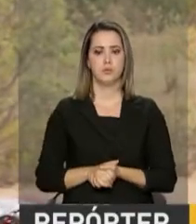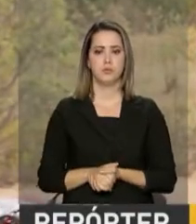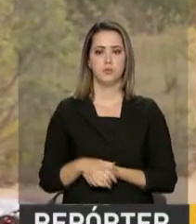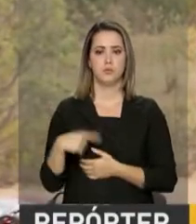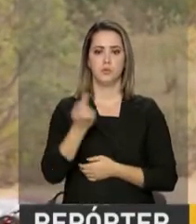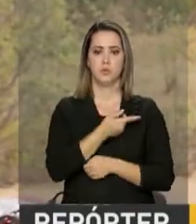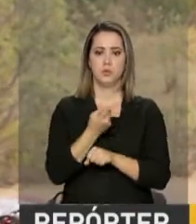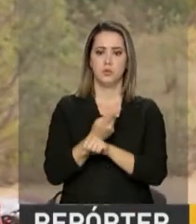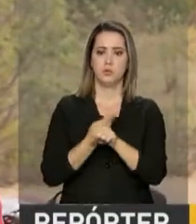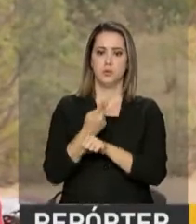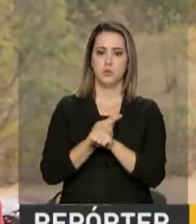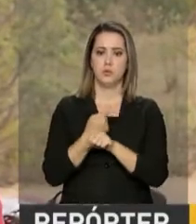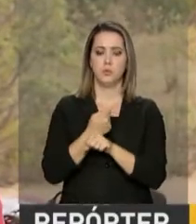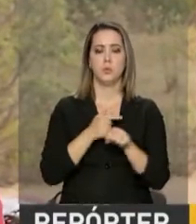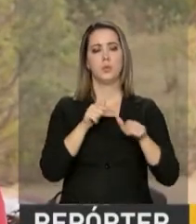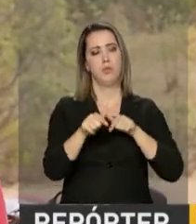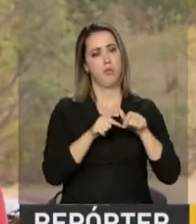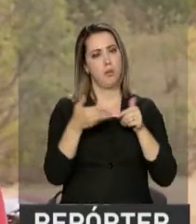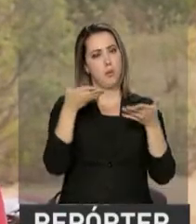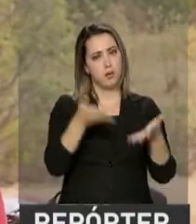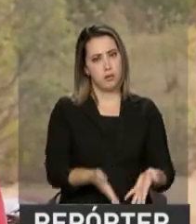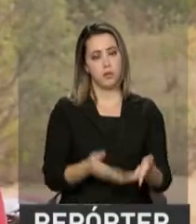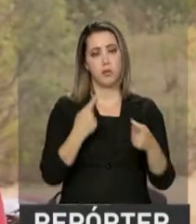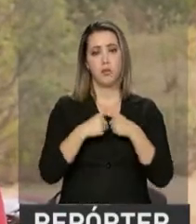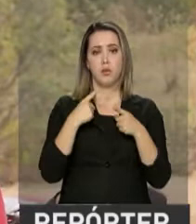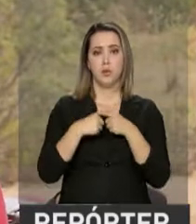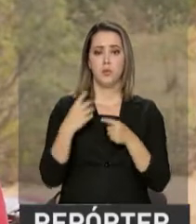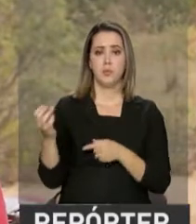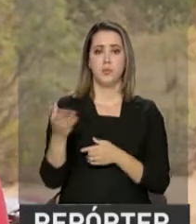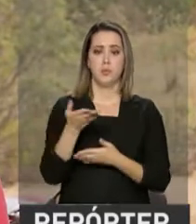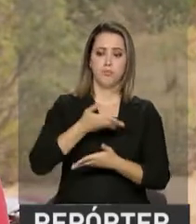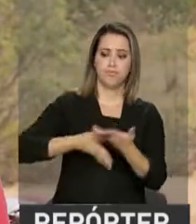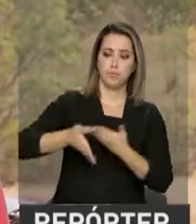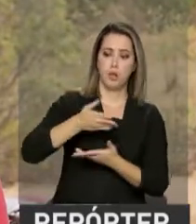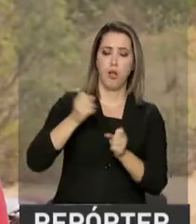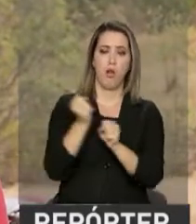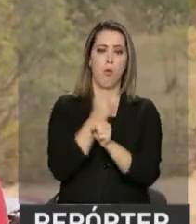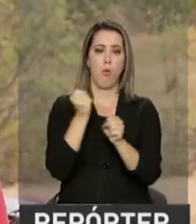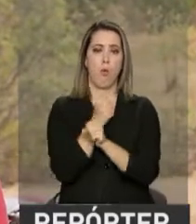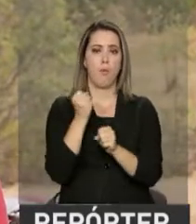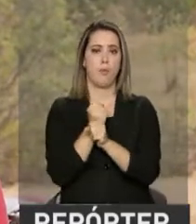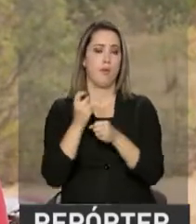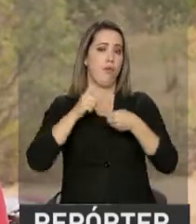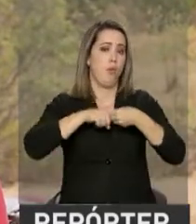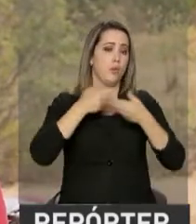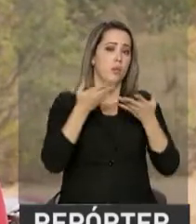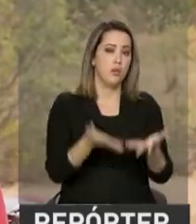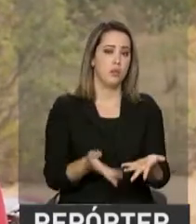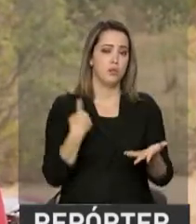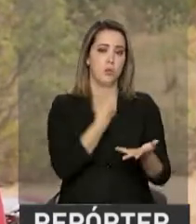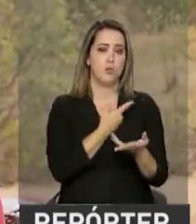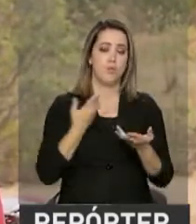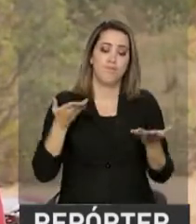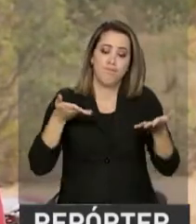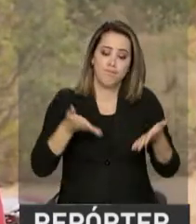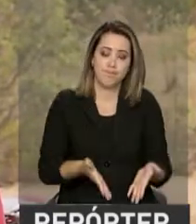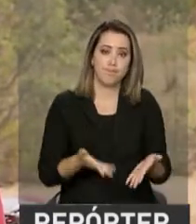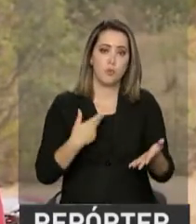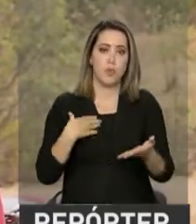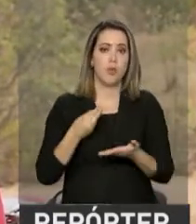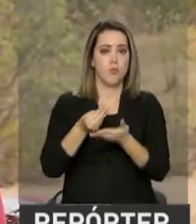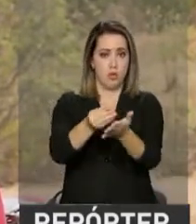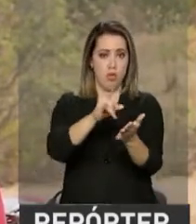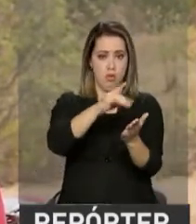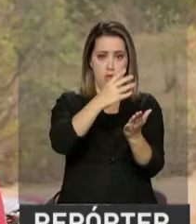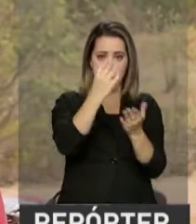em busca de oportunidade de emprego, por conta da movimentação das obras que estão retomando. Estamos aqui entregando